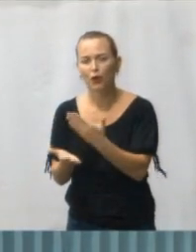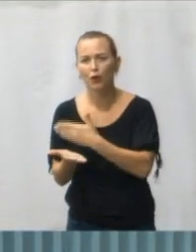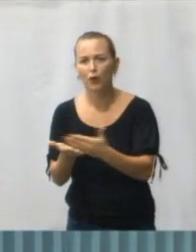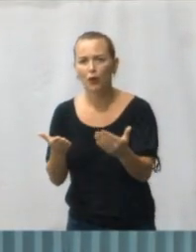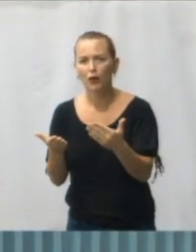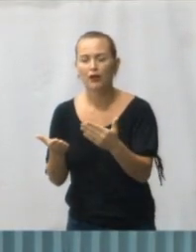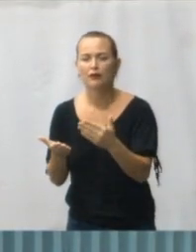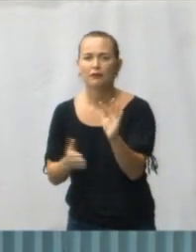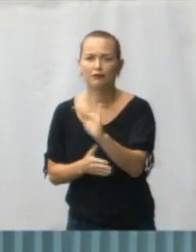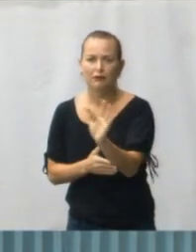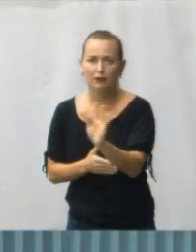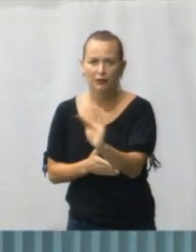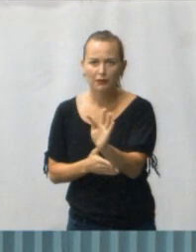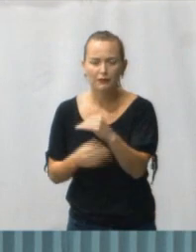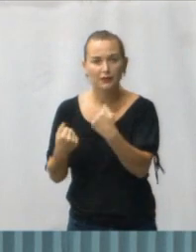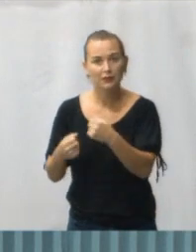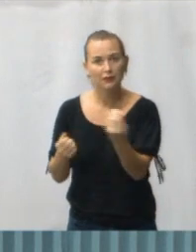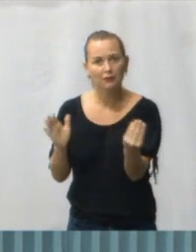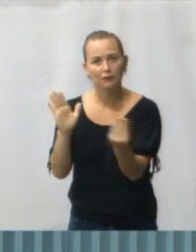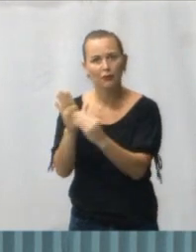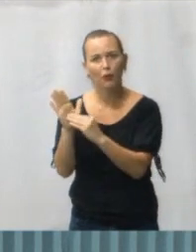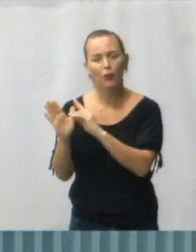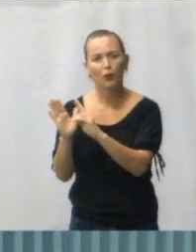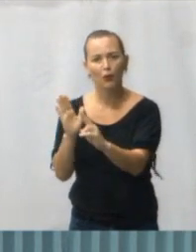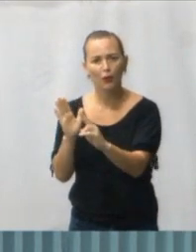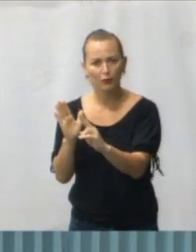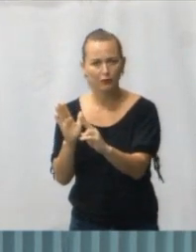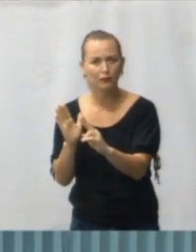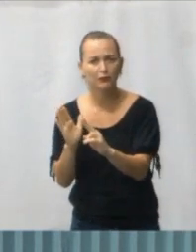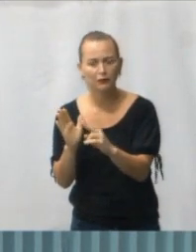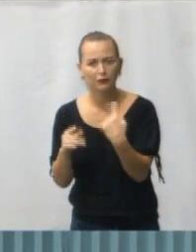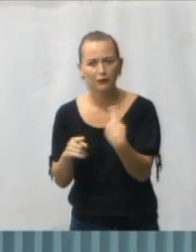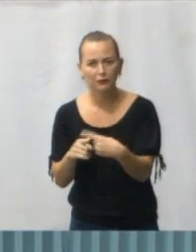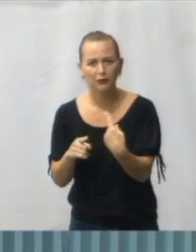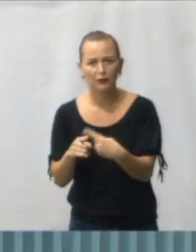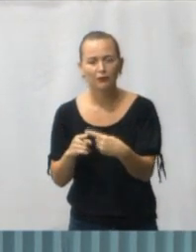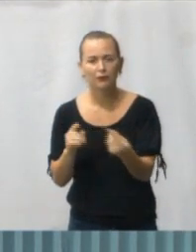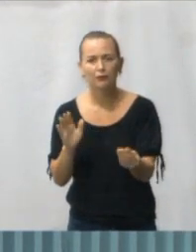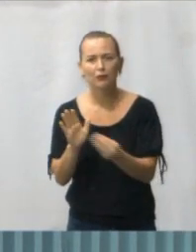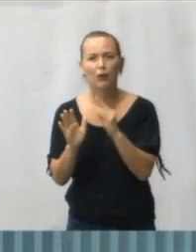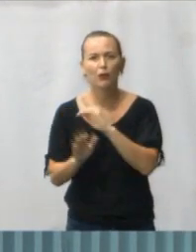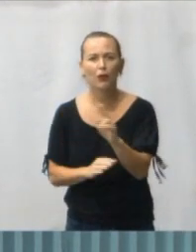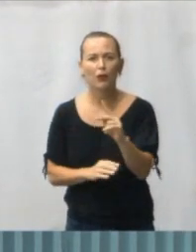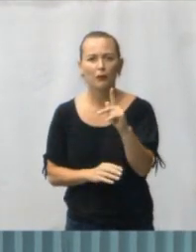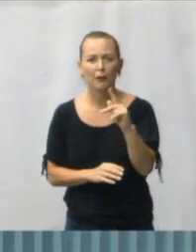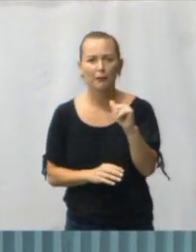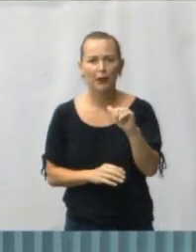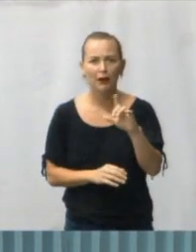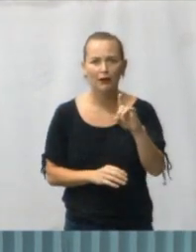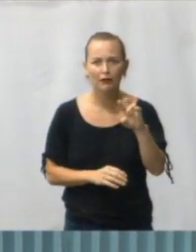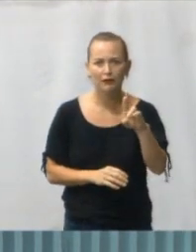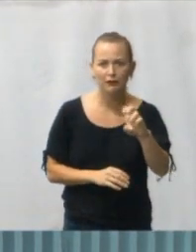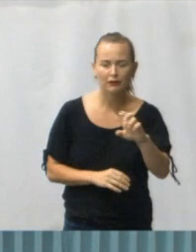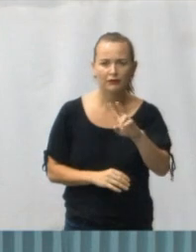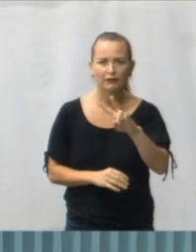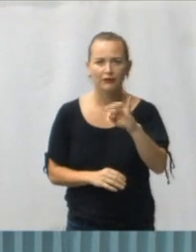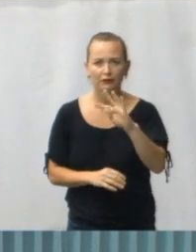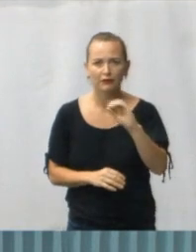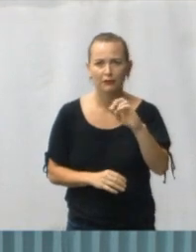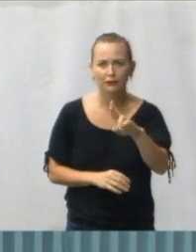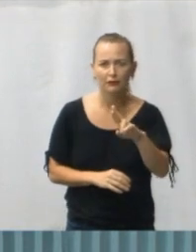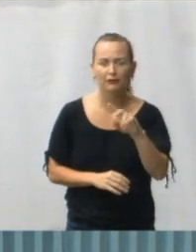muito justo, Padre Guido, com a grande liderança de Jardim Camburi, não só como padre, como conselheiro e professor